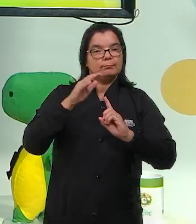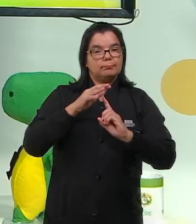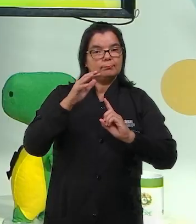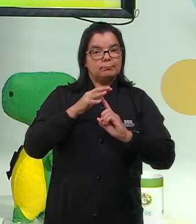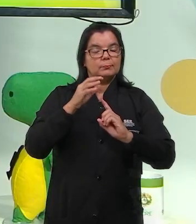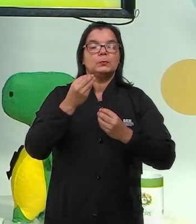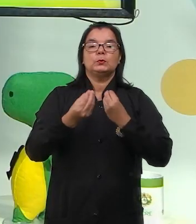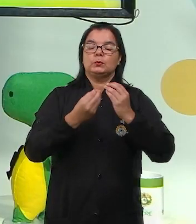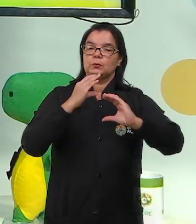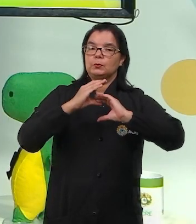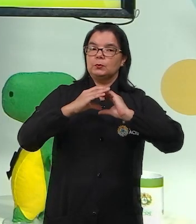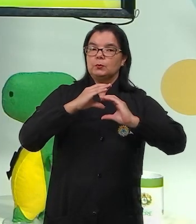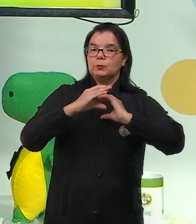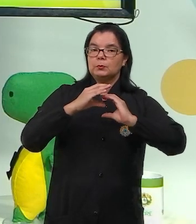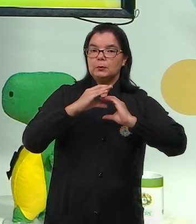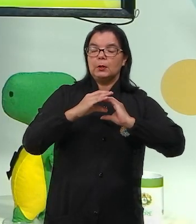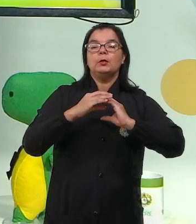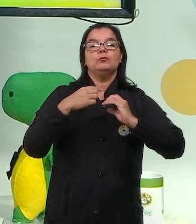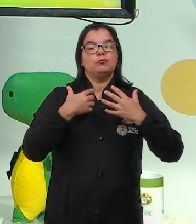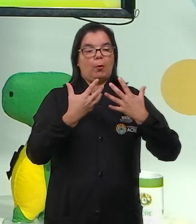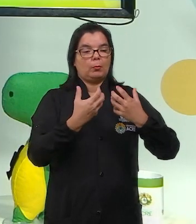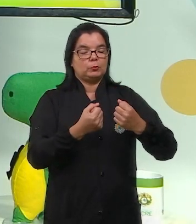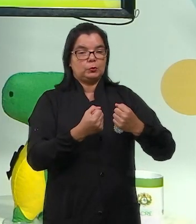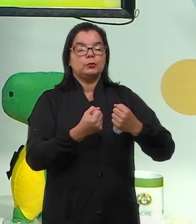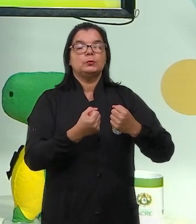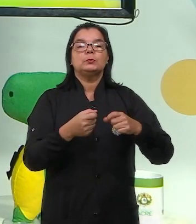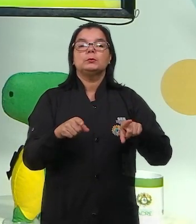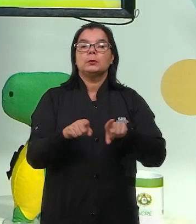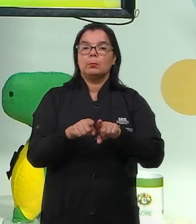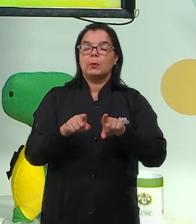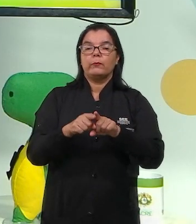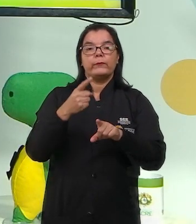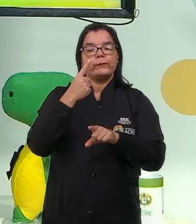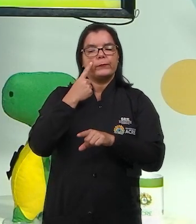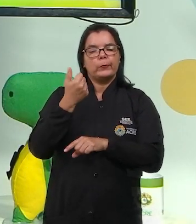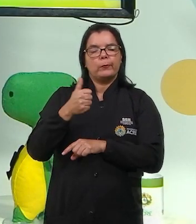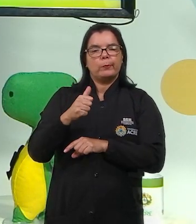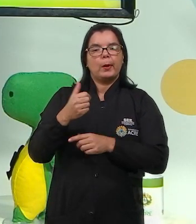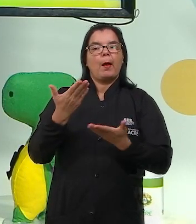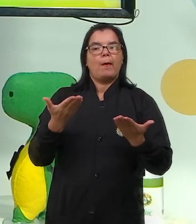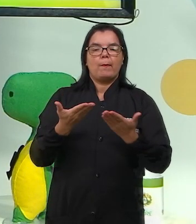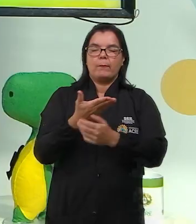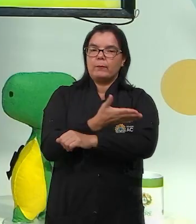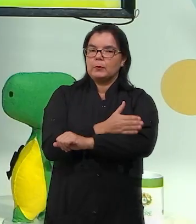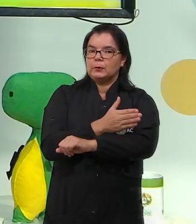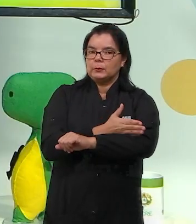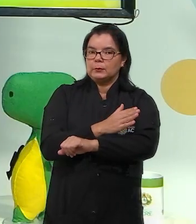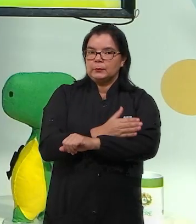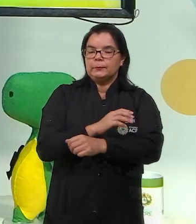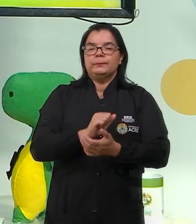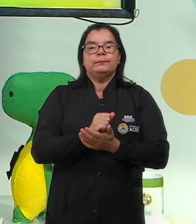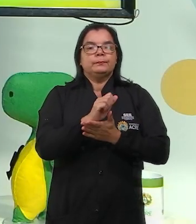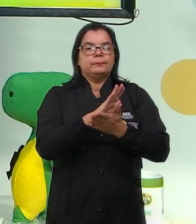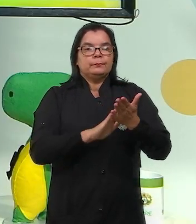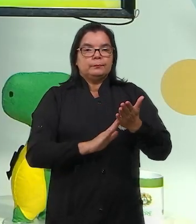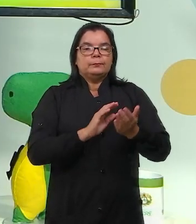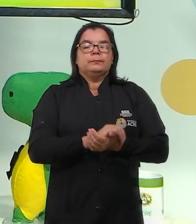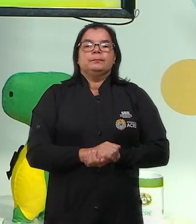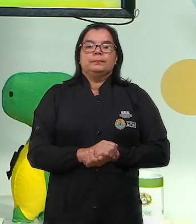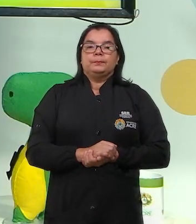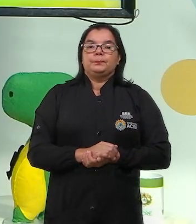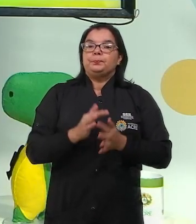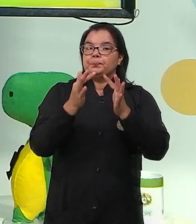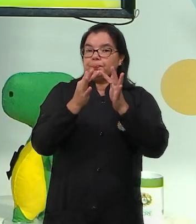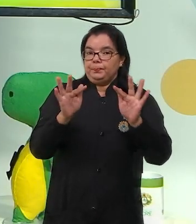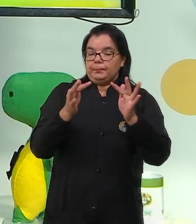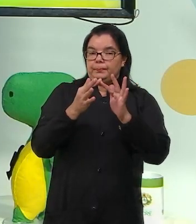de se comunicar, de convencer, de persuadir, nós vamos observar agora na prática, a partir da atividade, duas